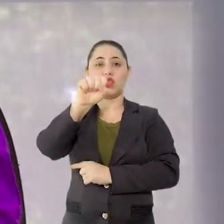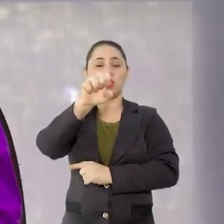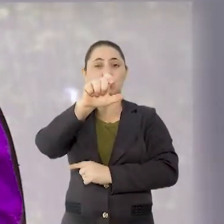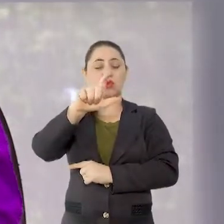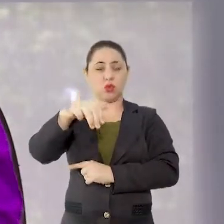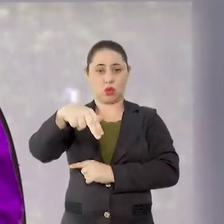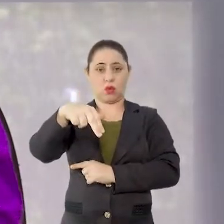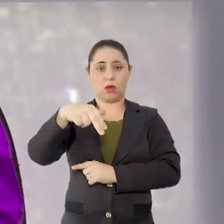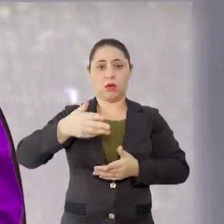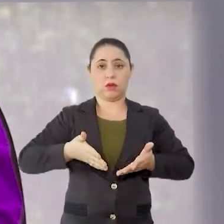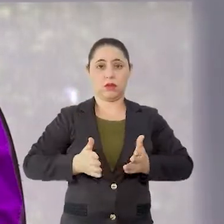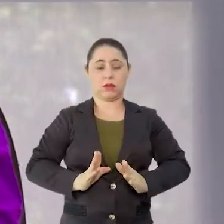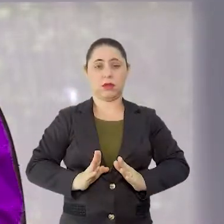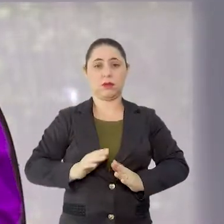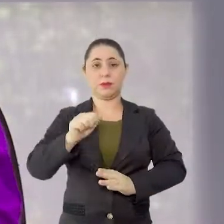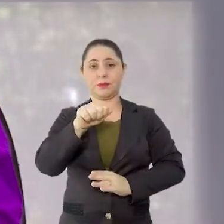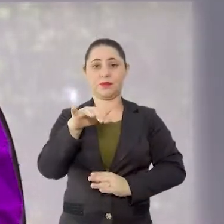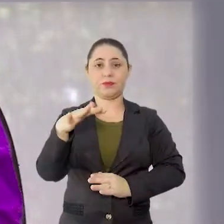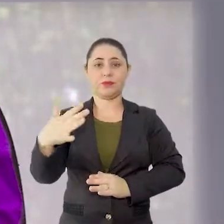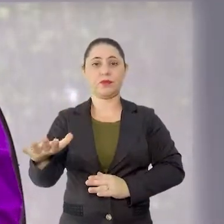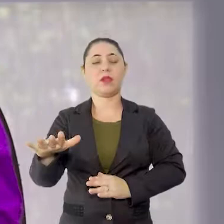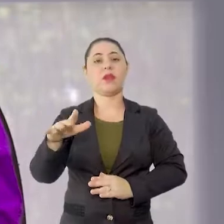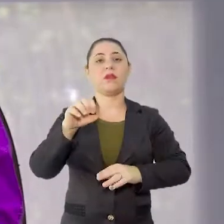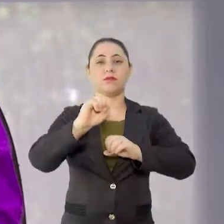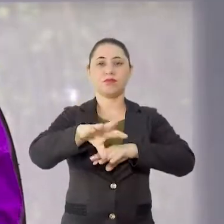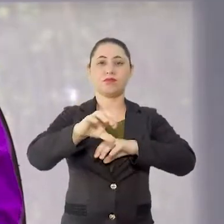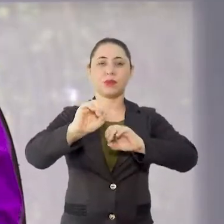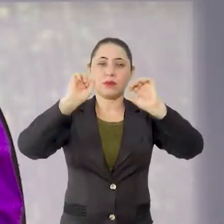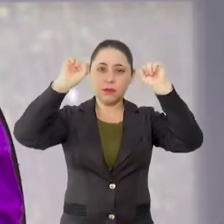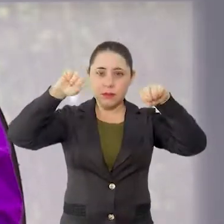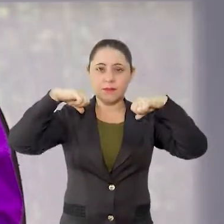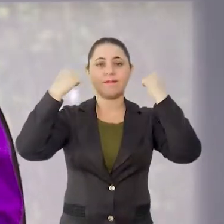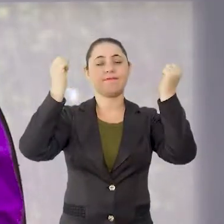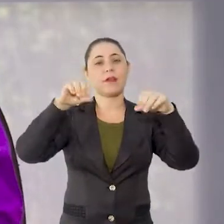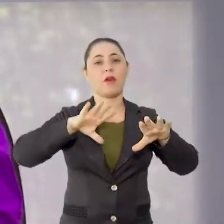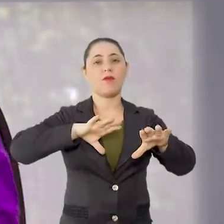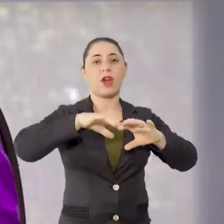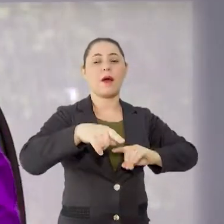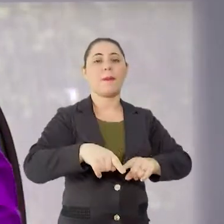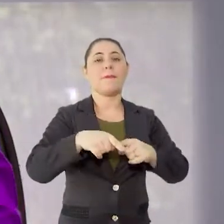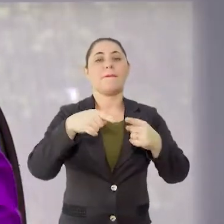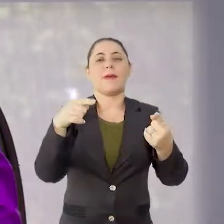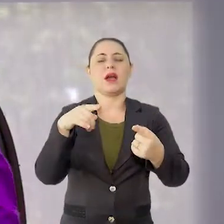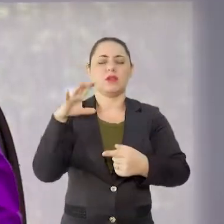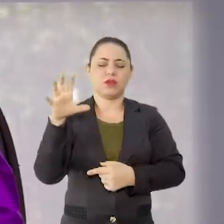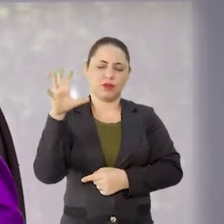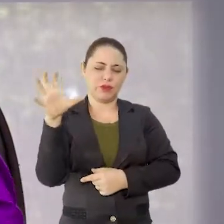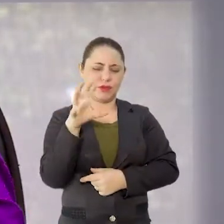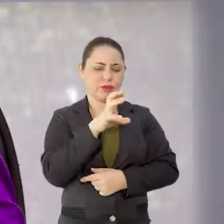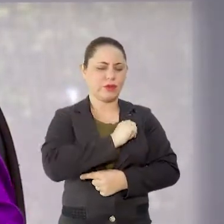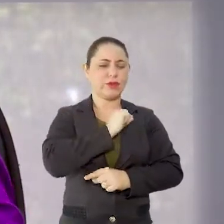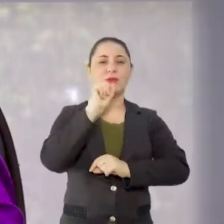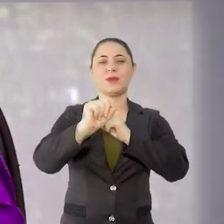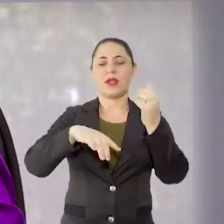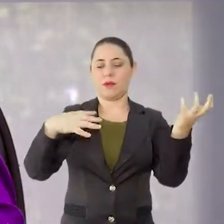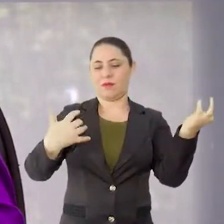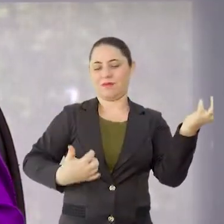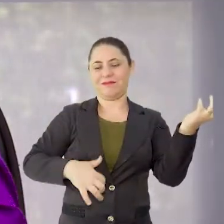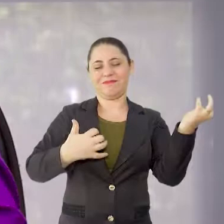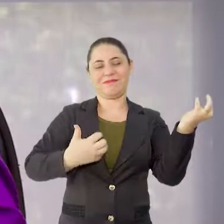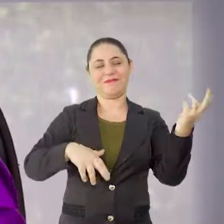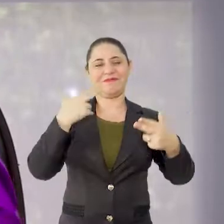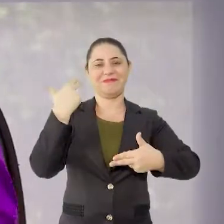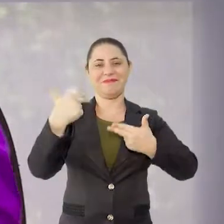Gilson Espíndola. Nascido em Aquidauana, ele é educador físico por formação, mas a grande paixão é